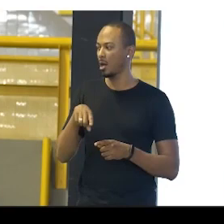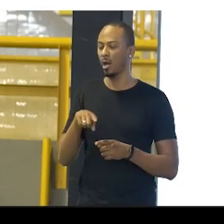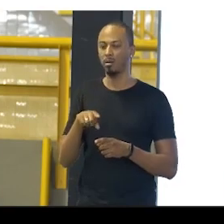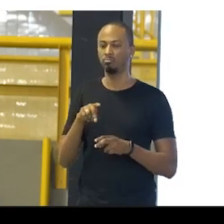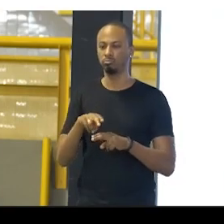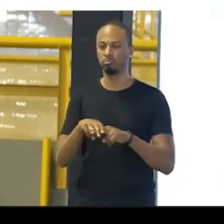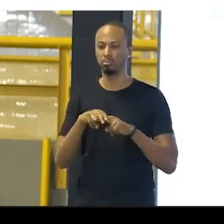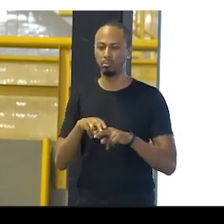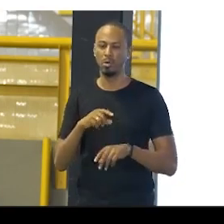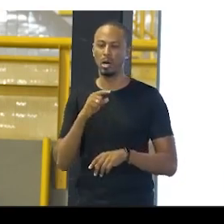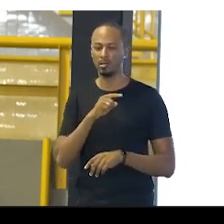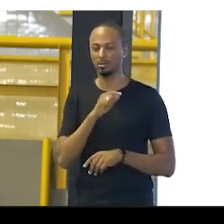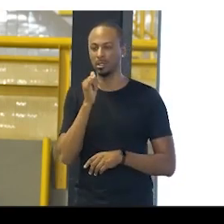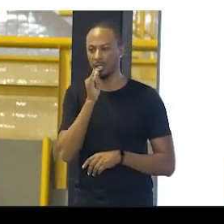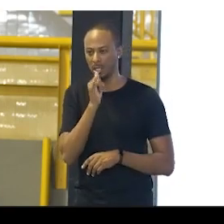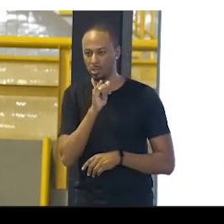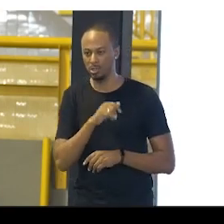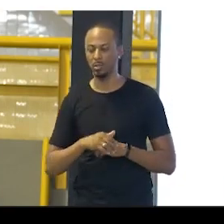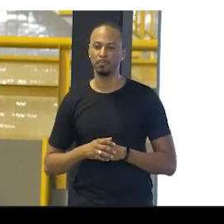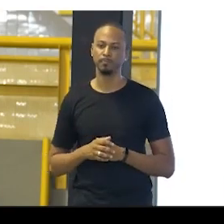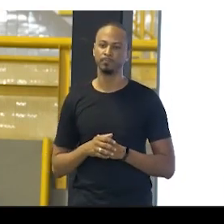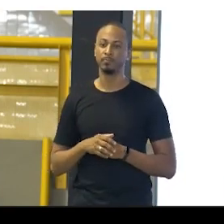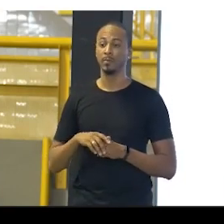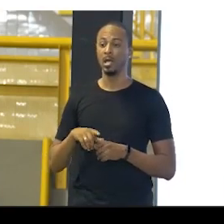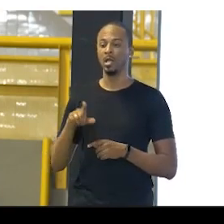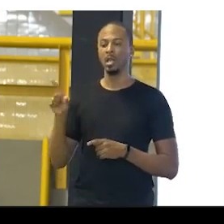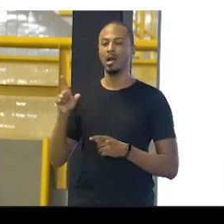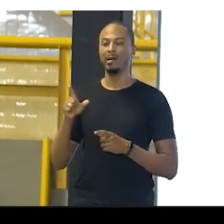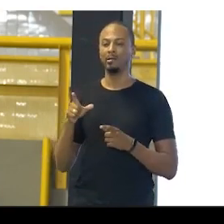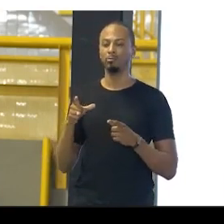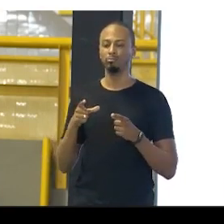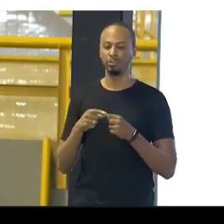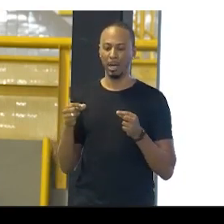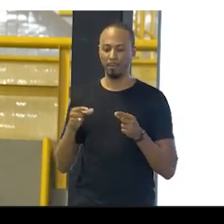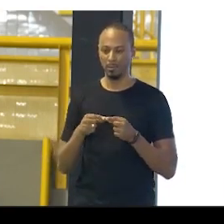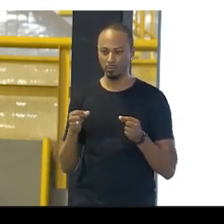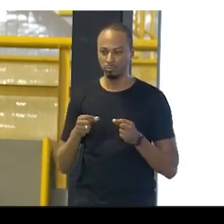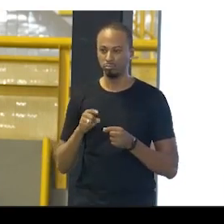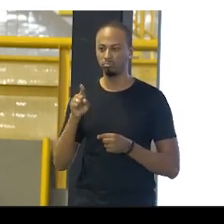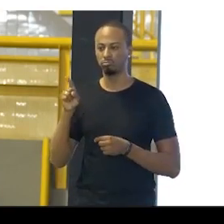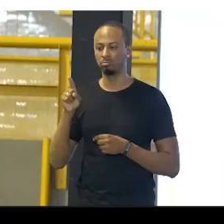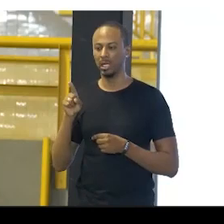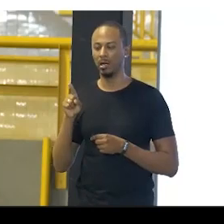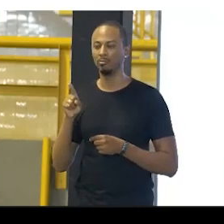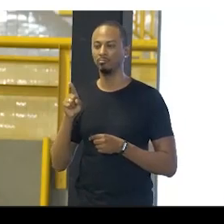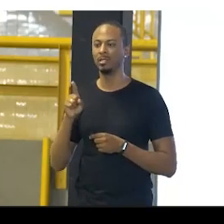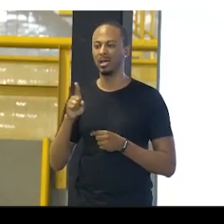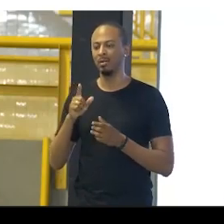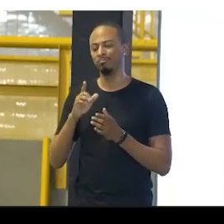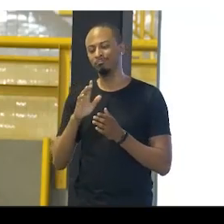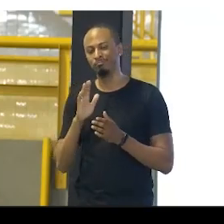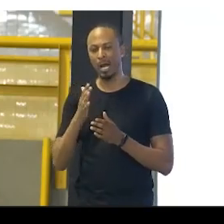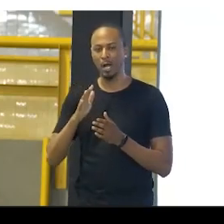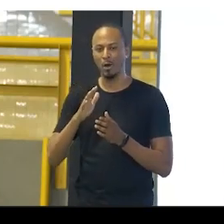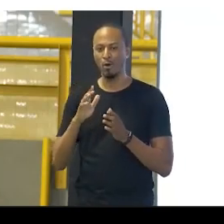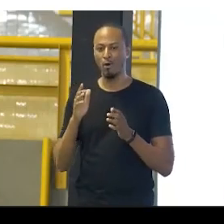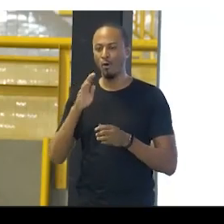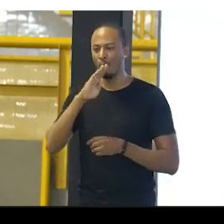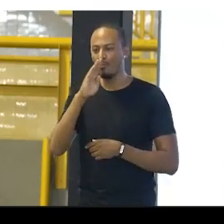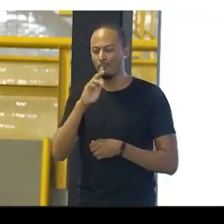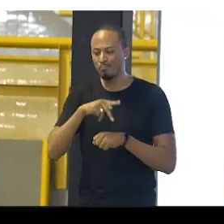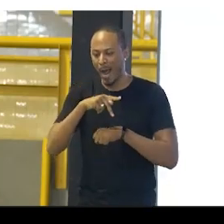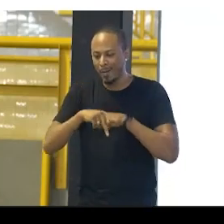nuclear, tá? O Japão, até Fukushima, tinha uma dependência em torno de 20%. O